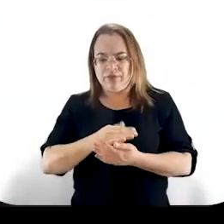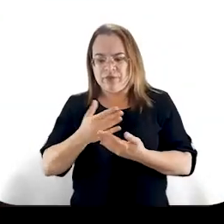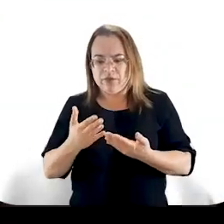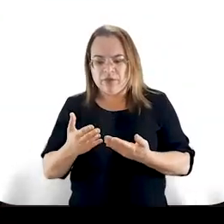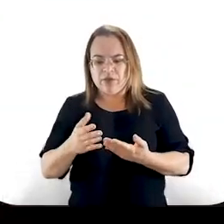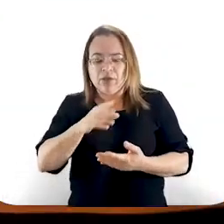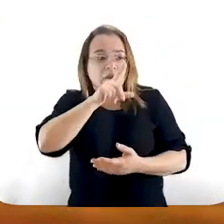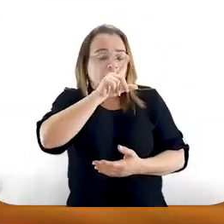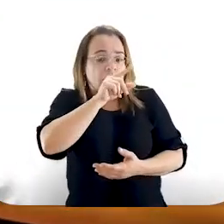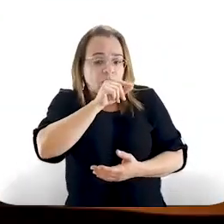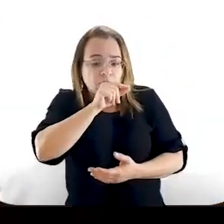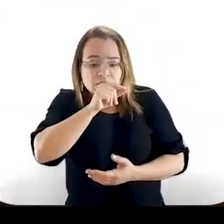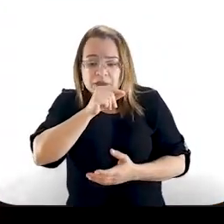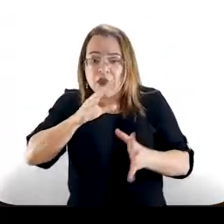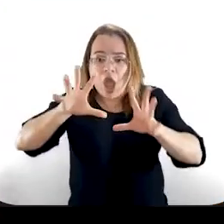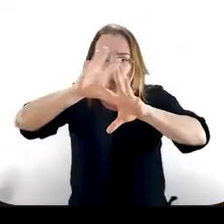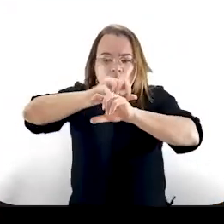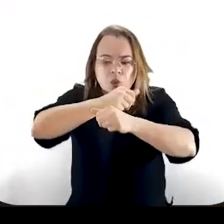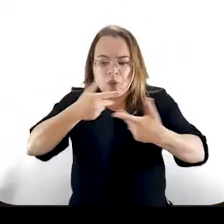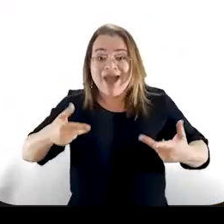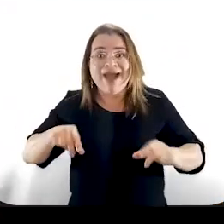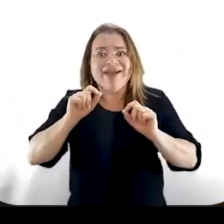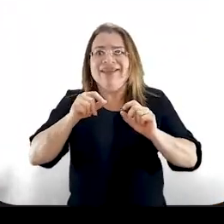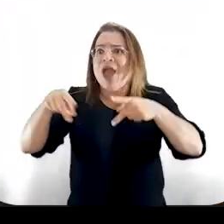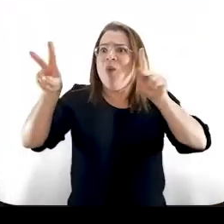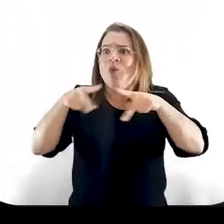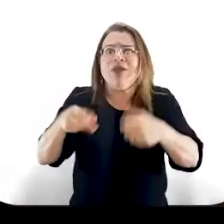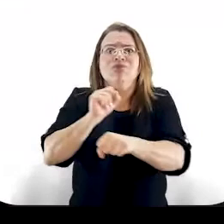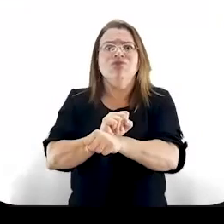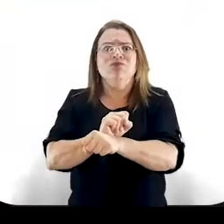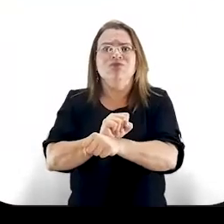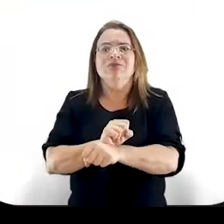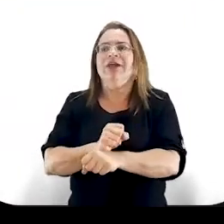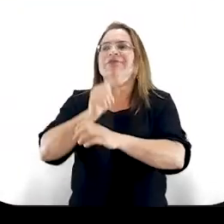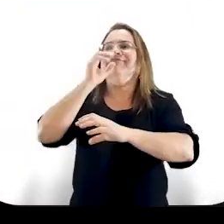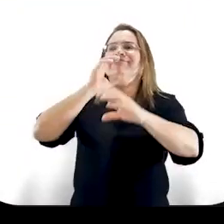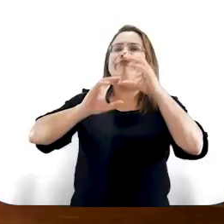Os pássaros, os animais, diz que até o vento parava e ela cantava.